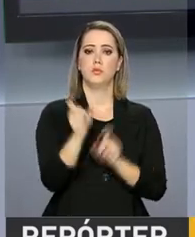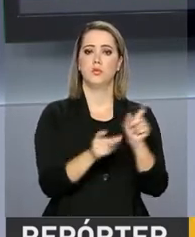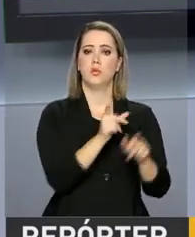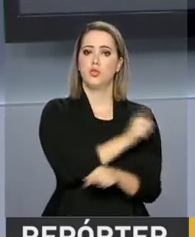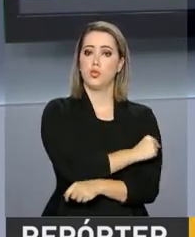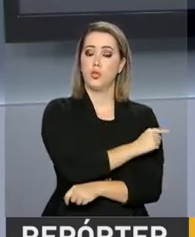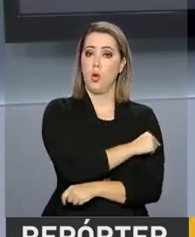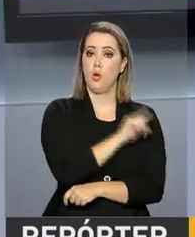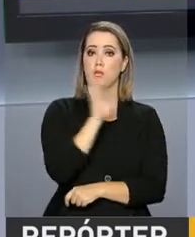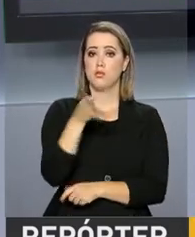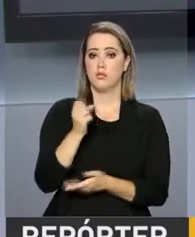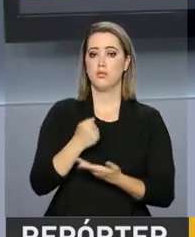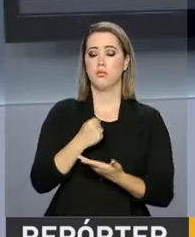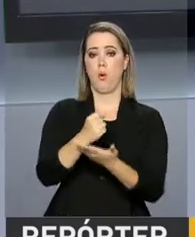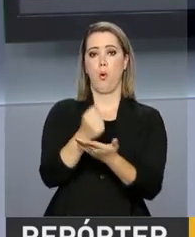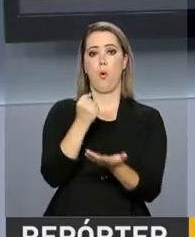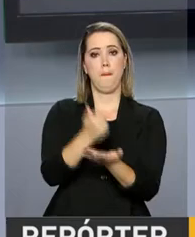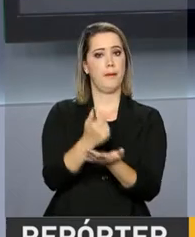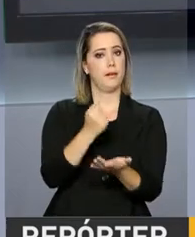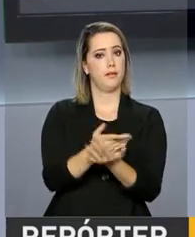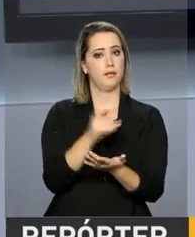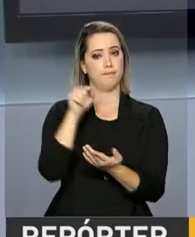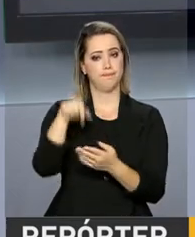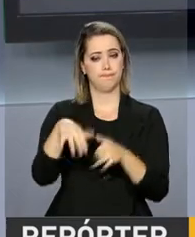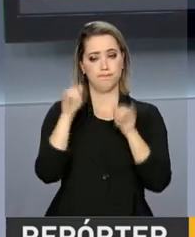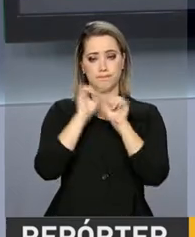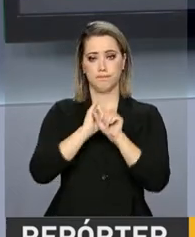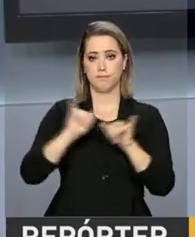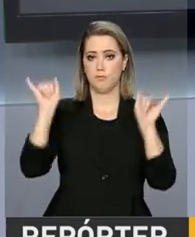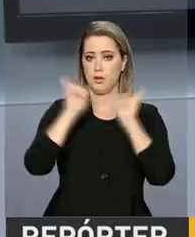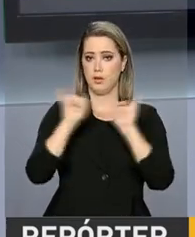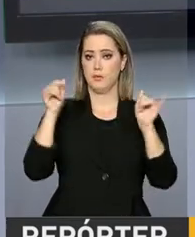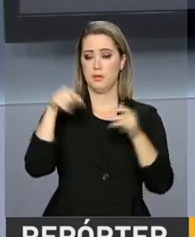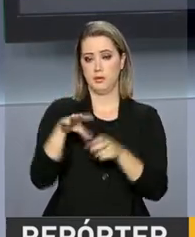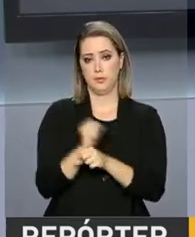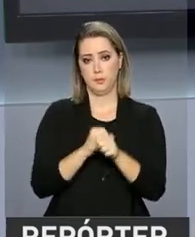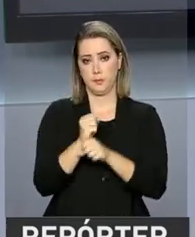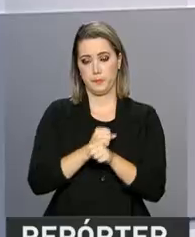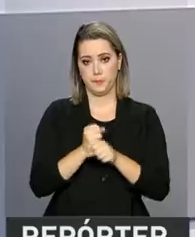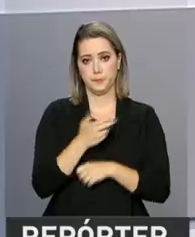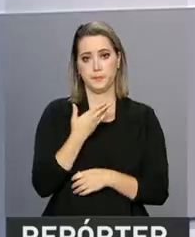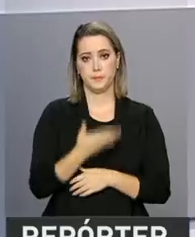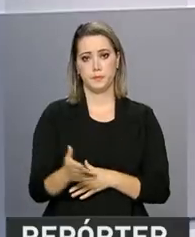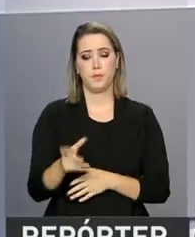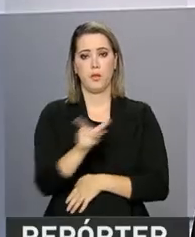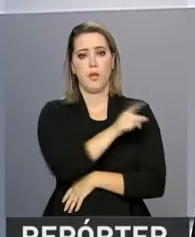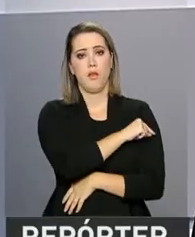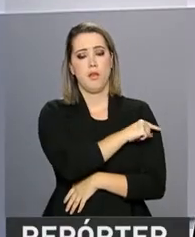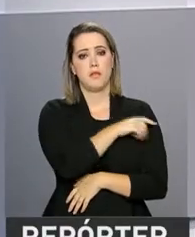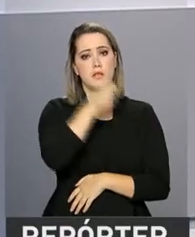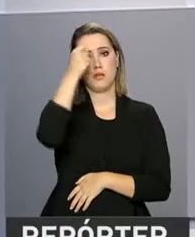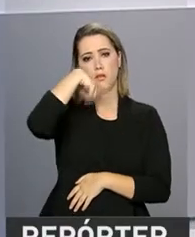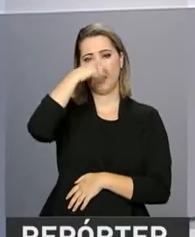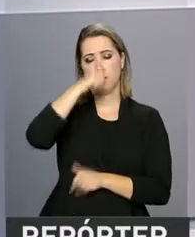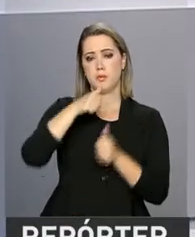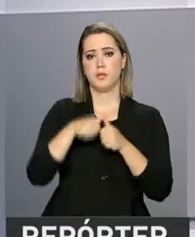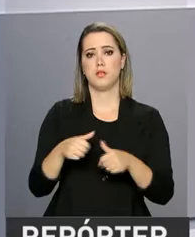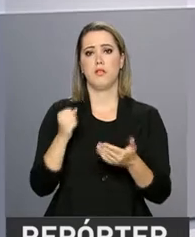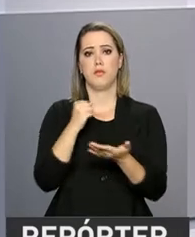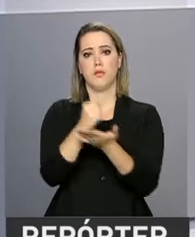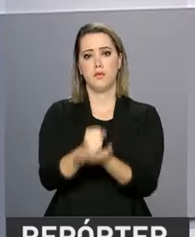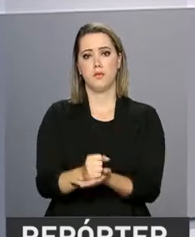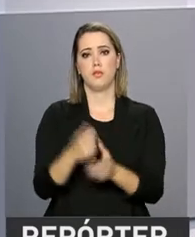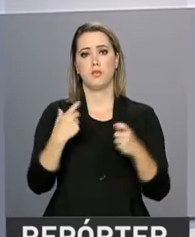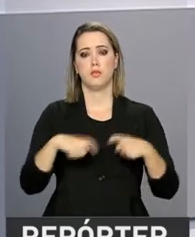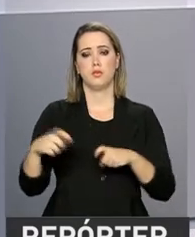milhões de doses da vacina foram compradas para a campanha de 2017 a vacina contra a gripe está disponível nos